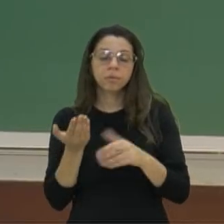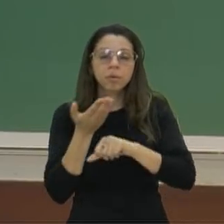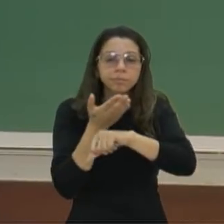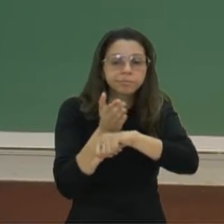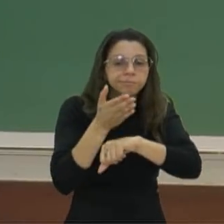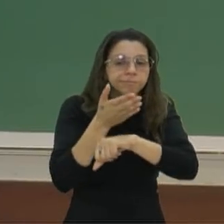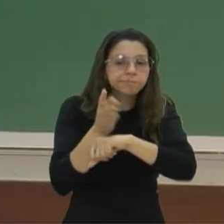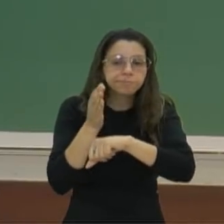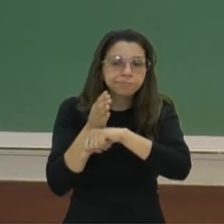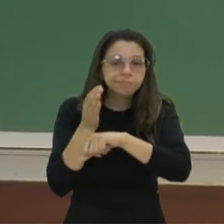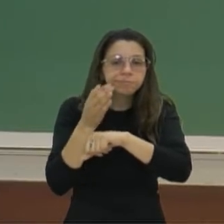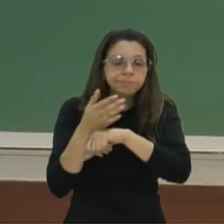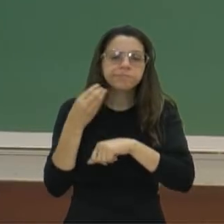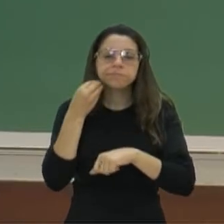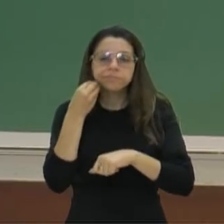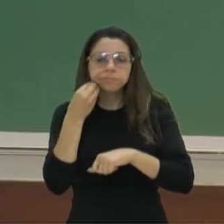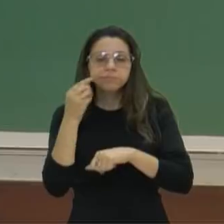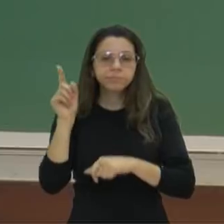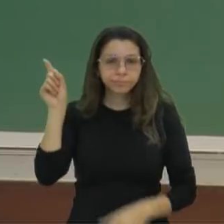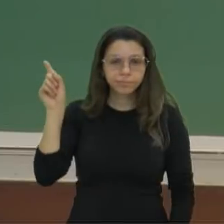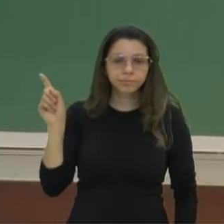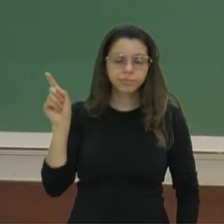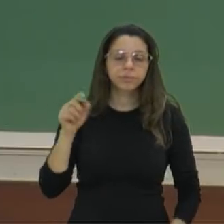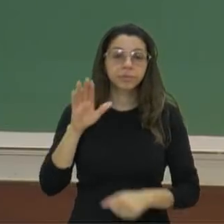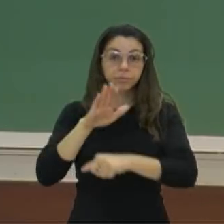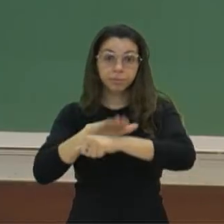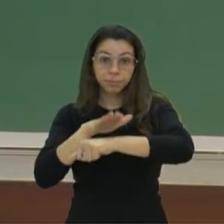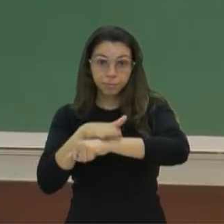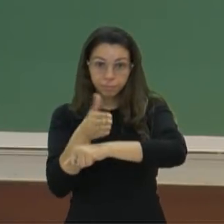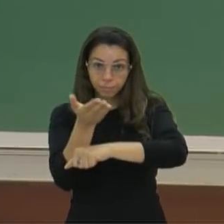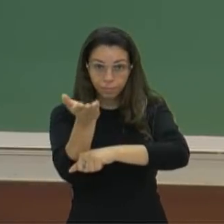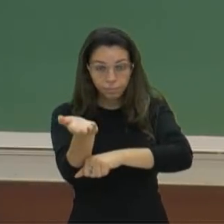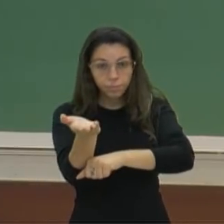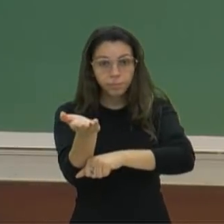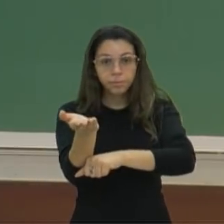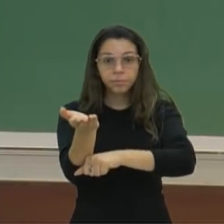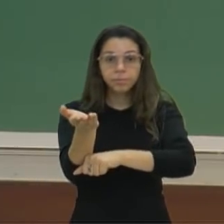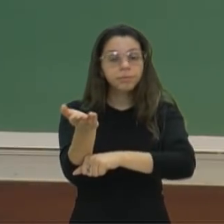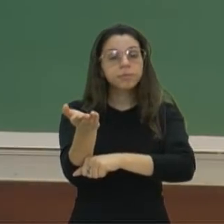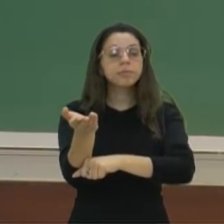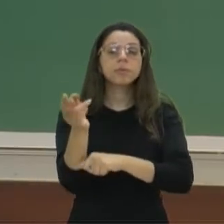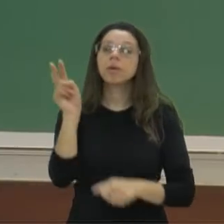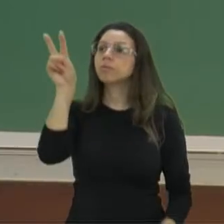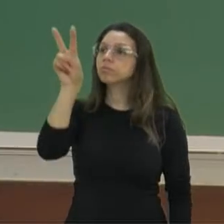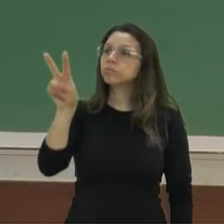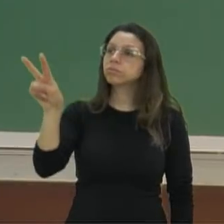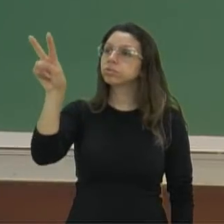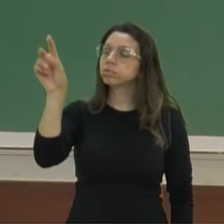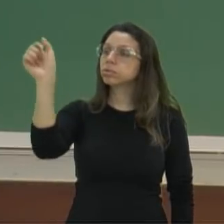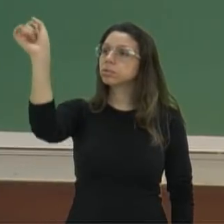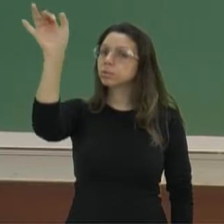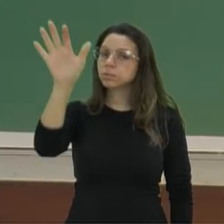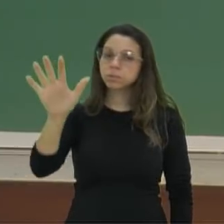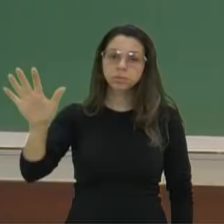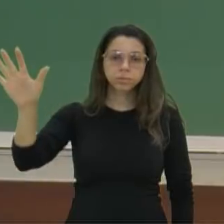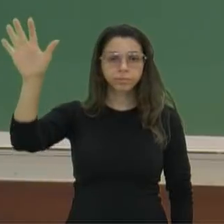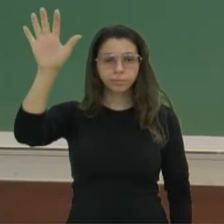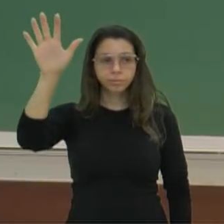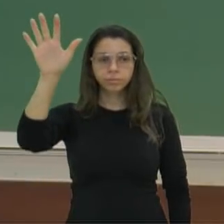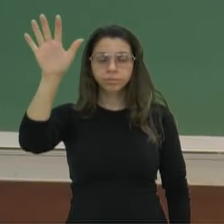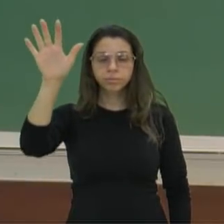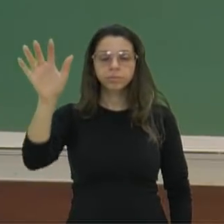os nossos motores na aula de hoje. Então, eu vou dar um tempinho. Olhem bem esse cartaz, esse